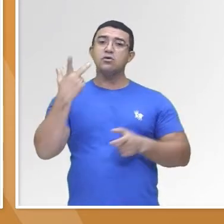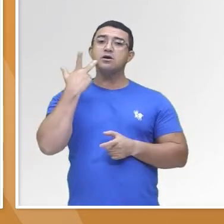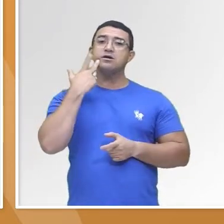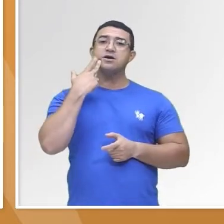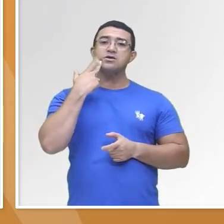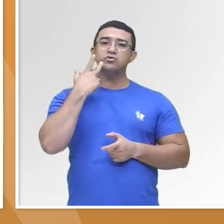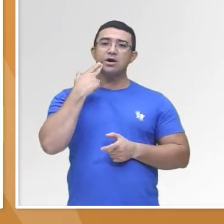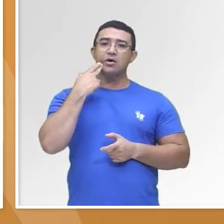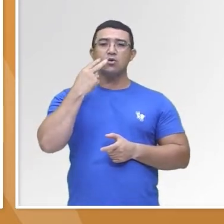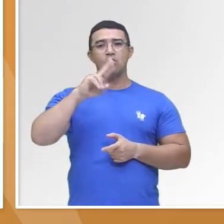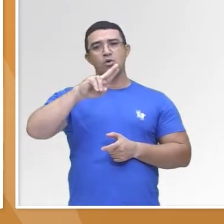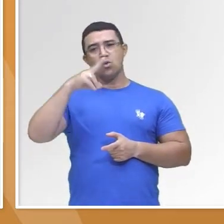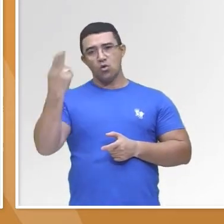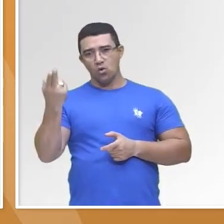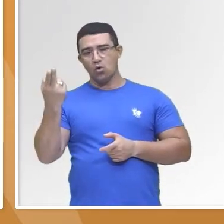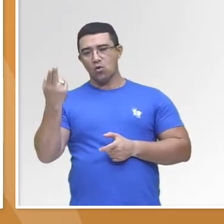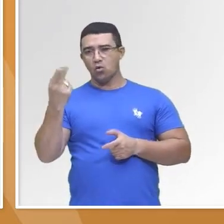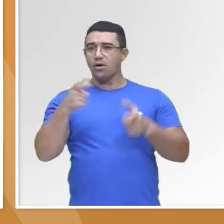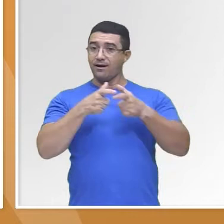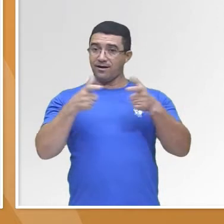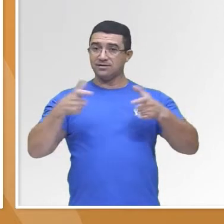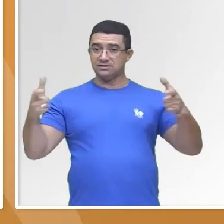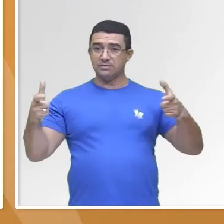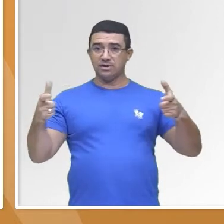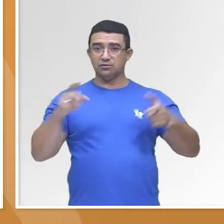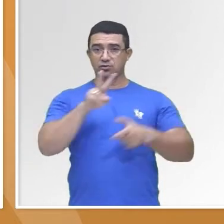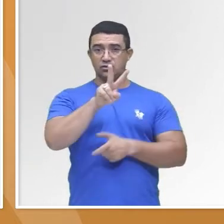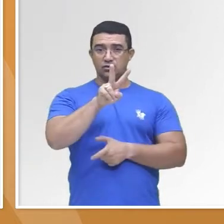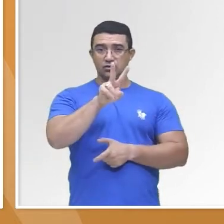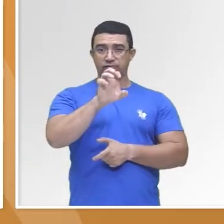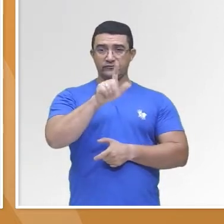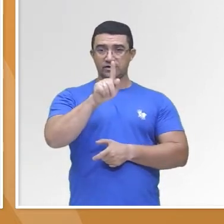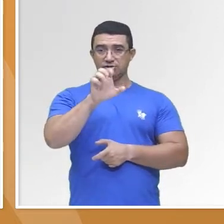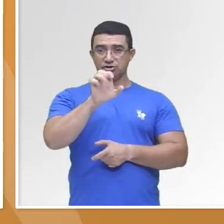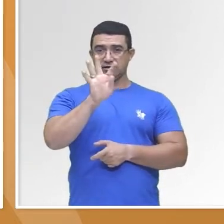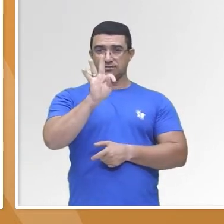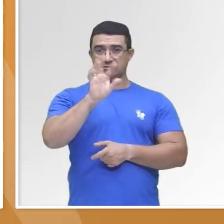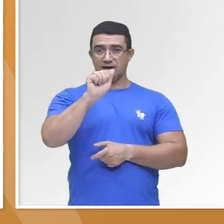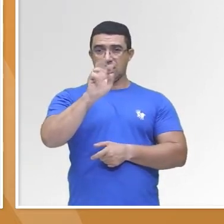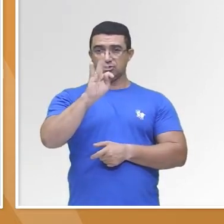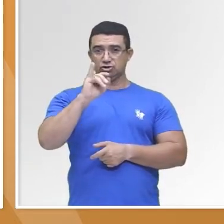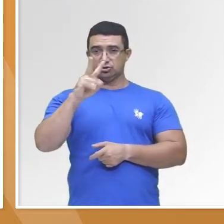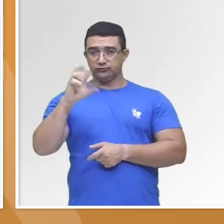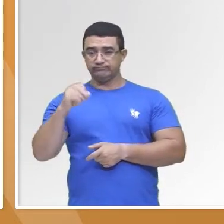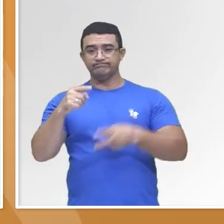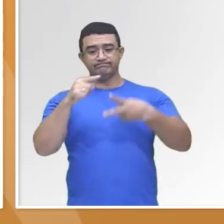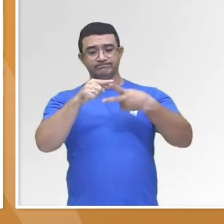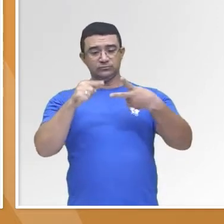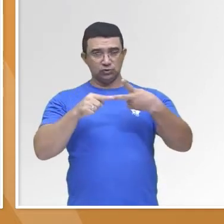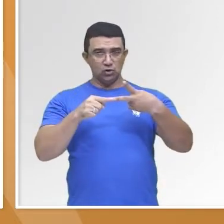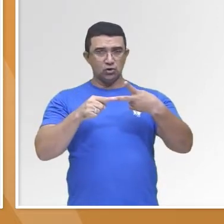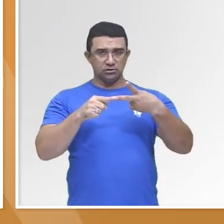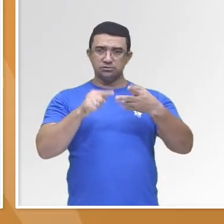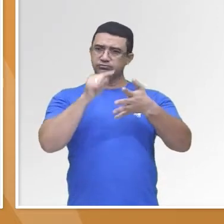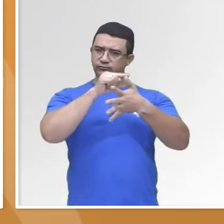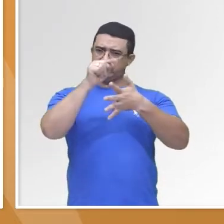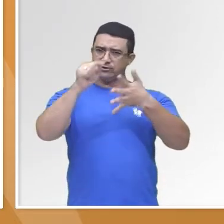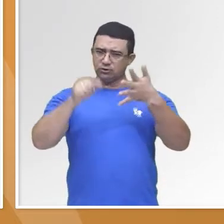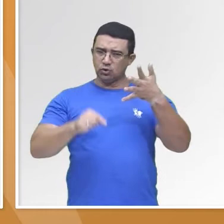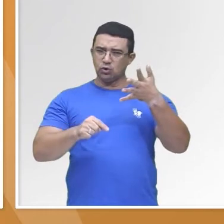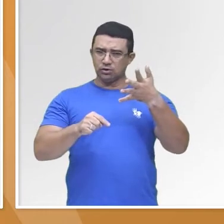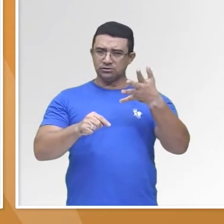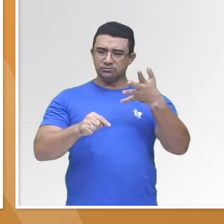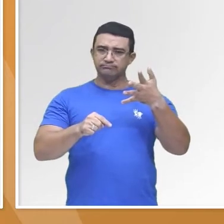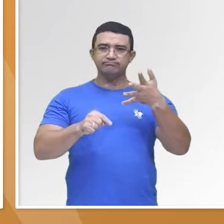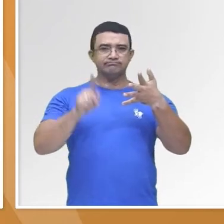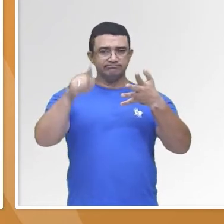ou crescimento vegetativo, tá? Então, esses dois fatores, eles interferem também nessa questão